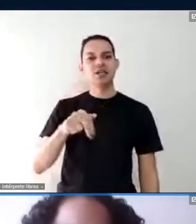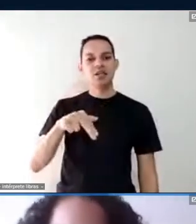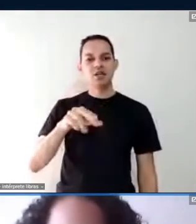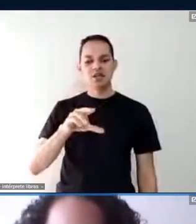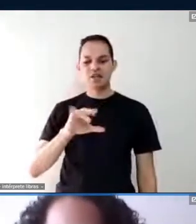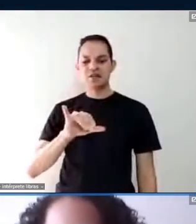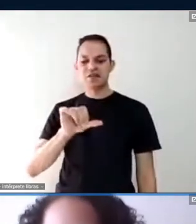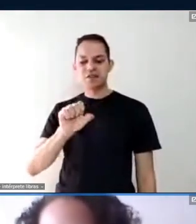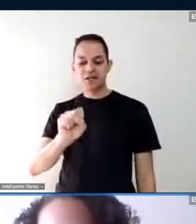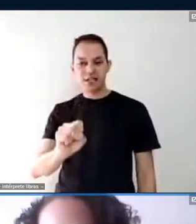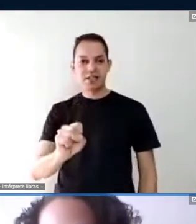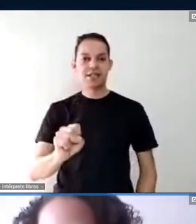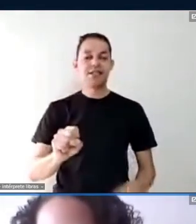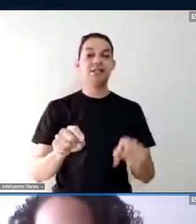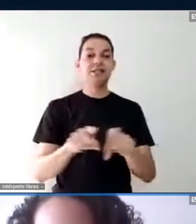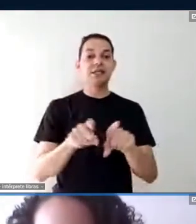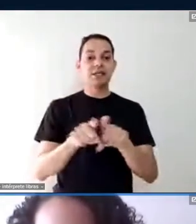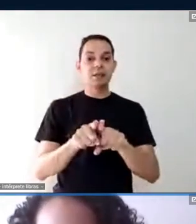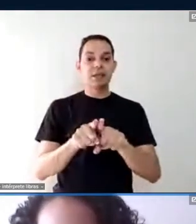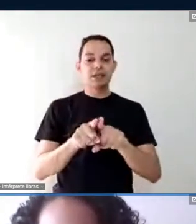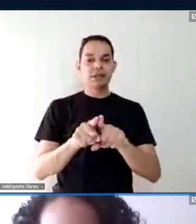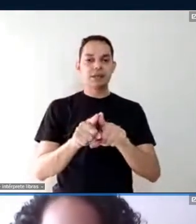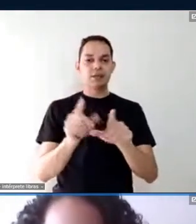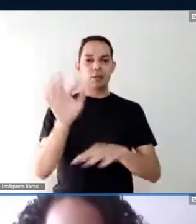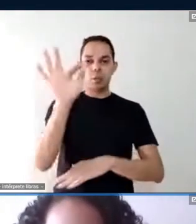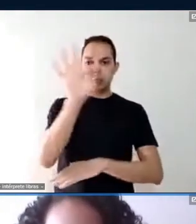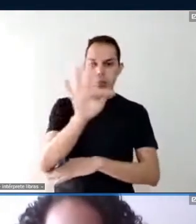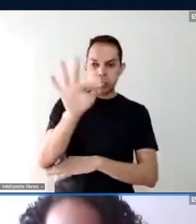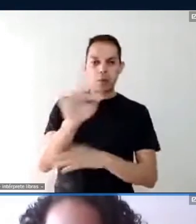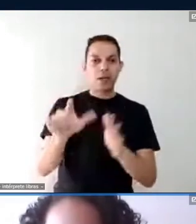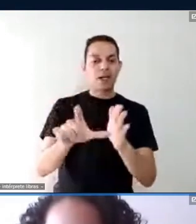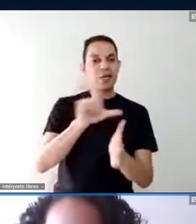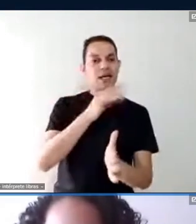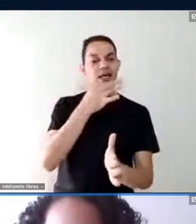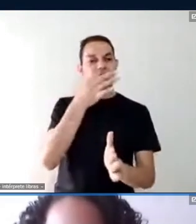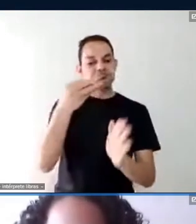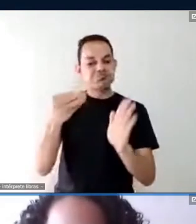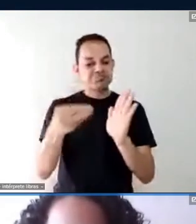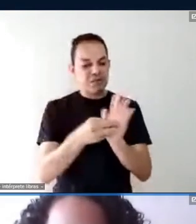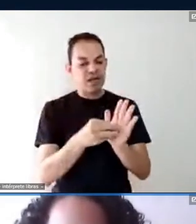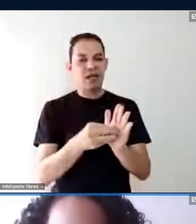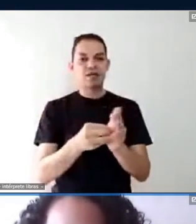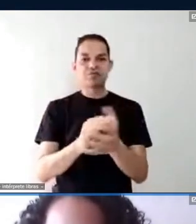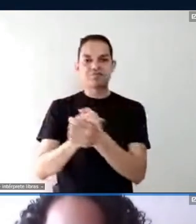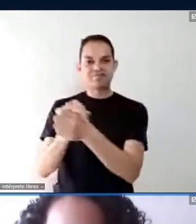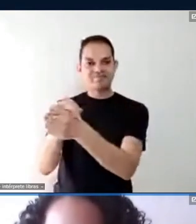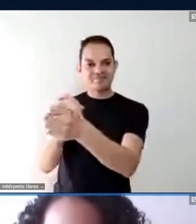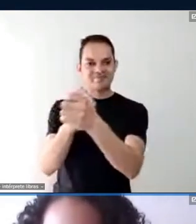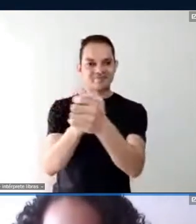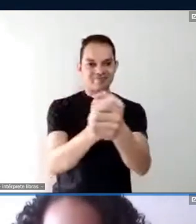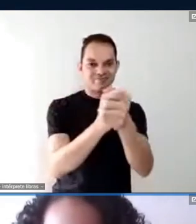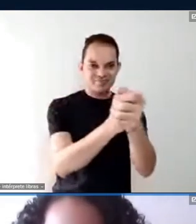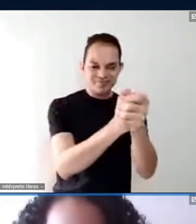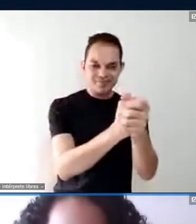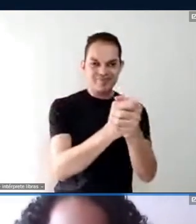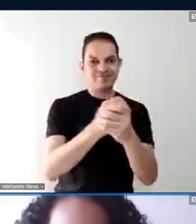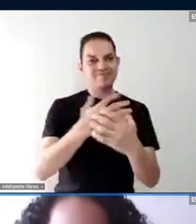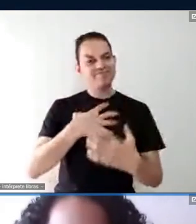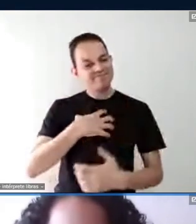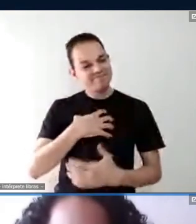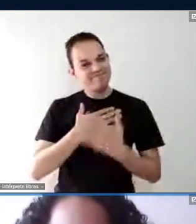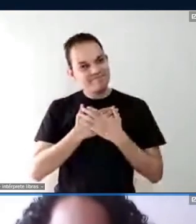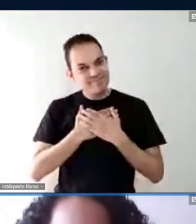na formalidade que eu preparei para aparecer, quero cumprimentá-las de forma muito afetuosa,